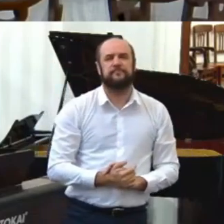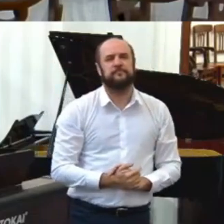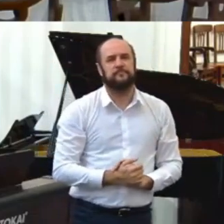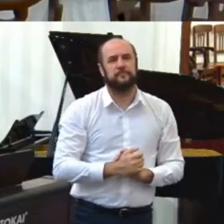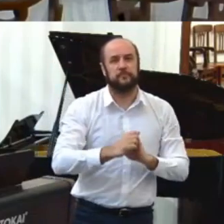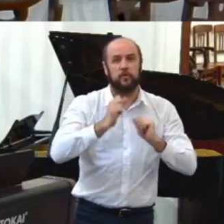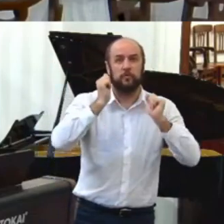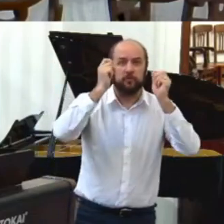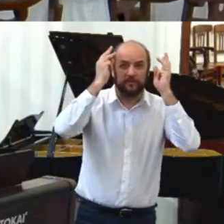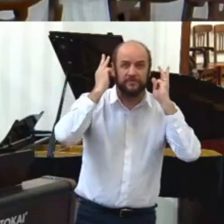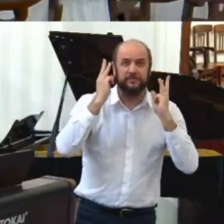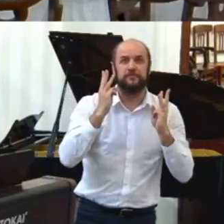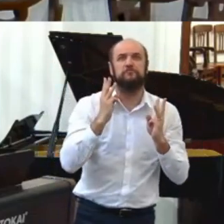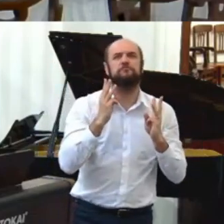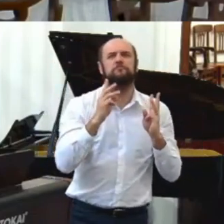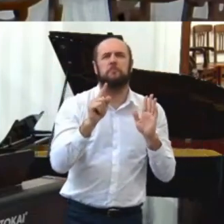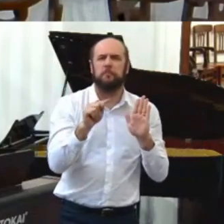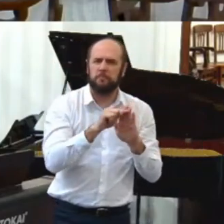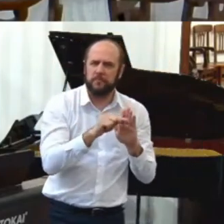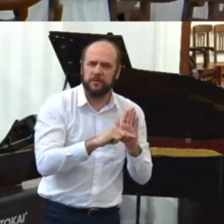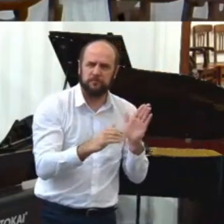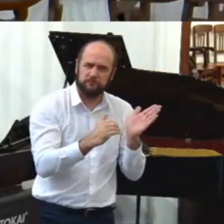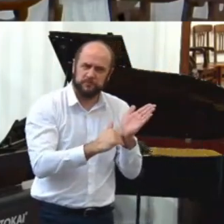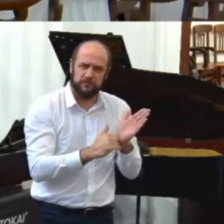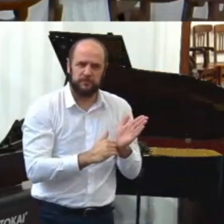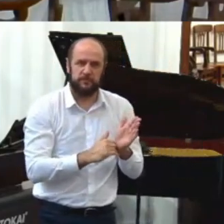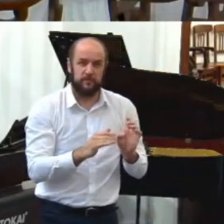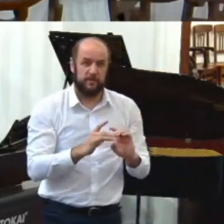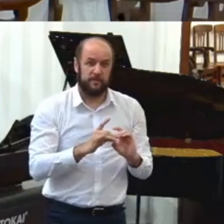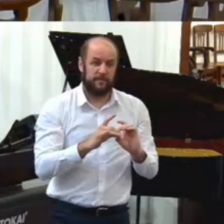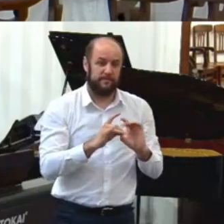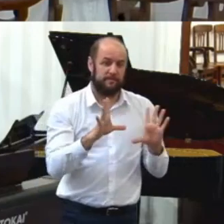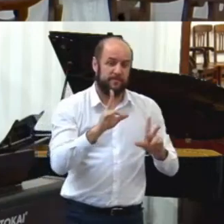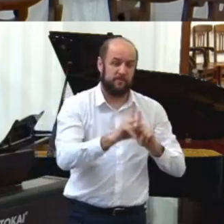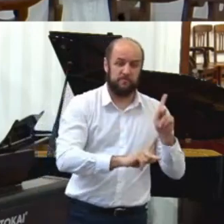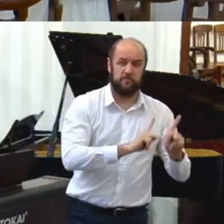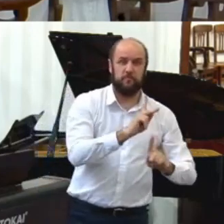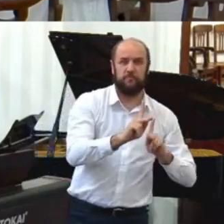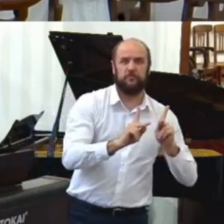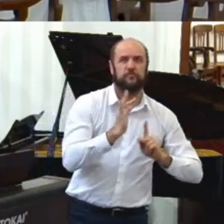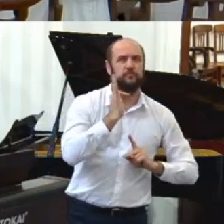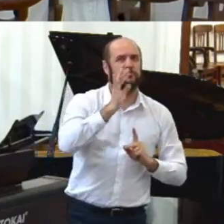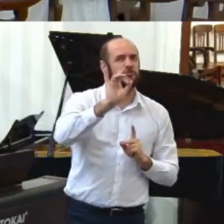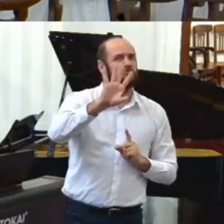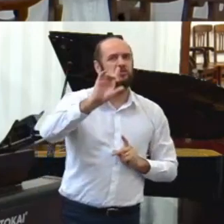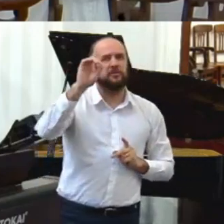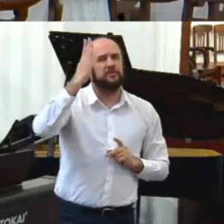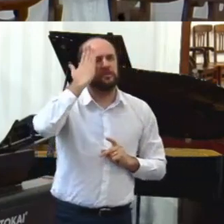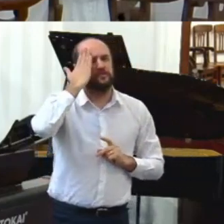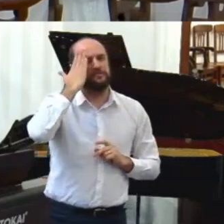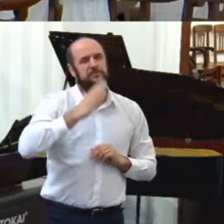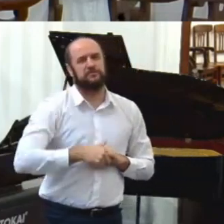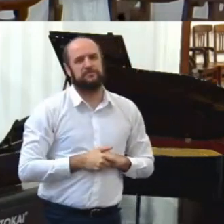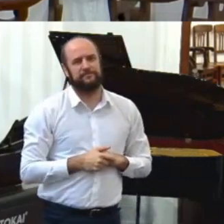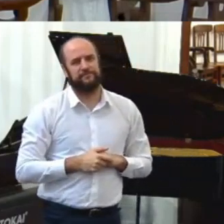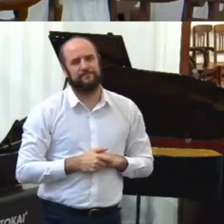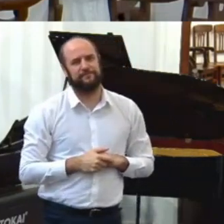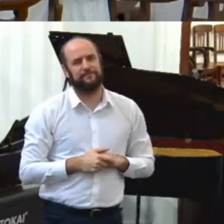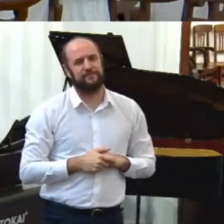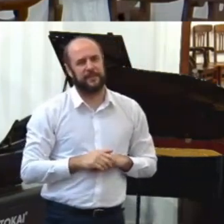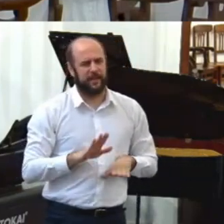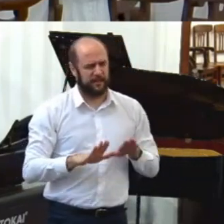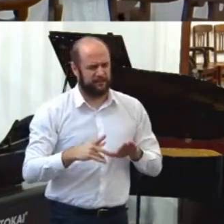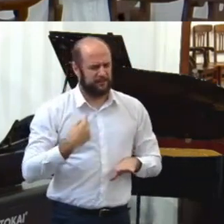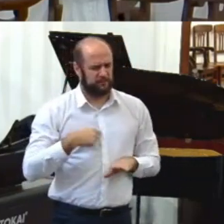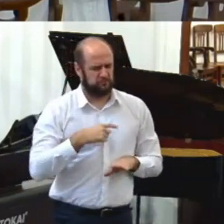Moisés era um desígnio oculto, seria um libertador no futuro, que só Deus sabia. E muitas